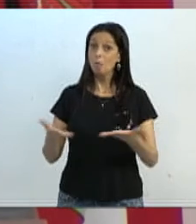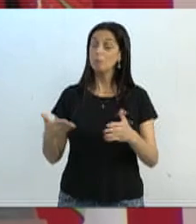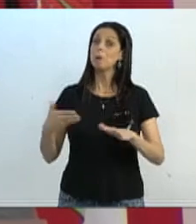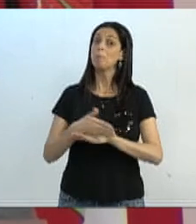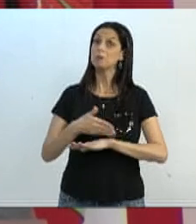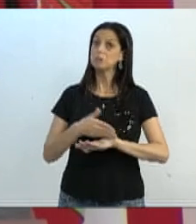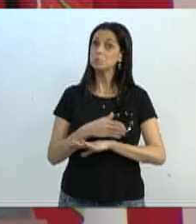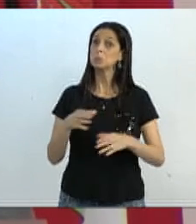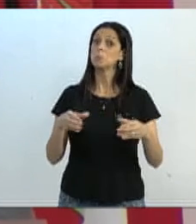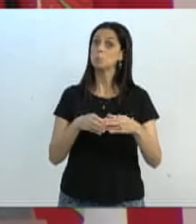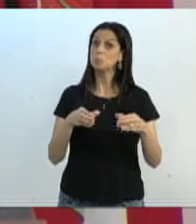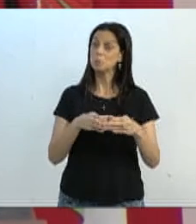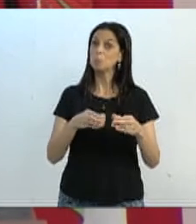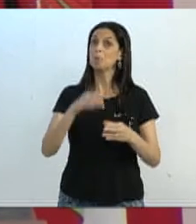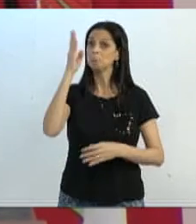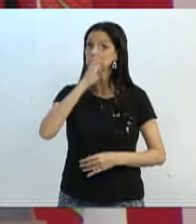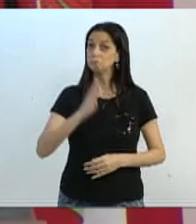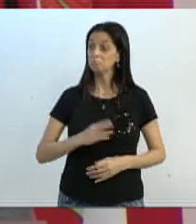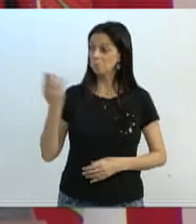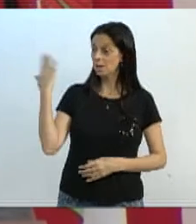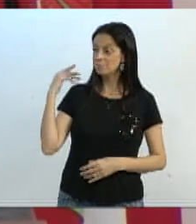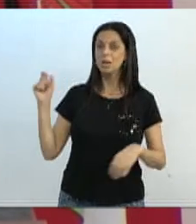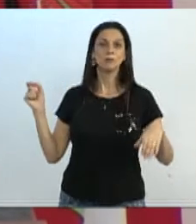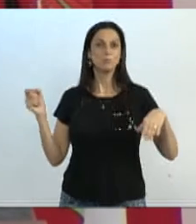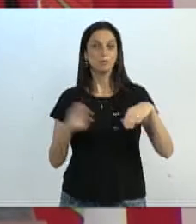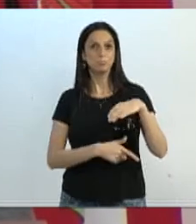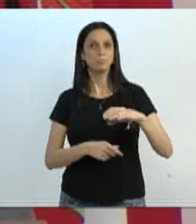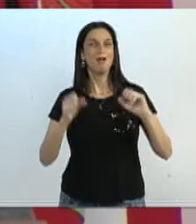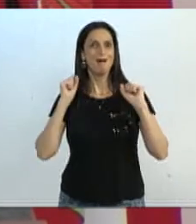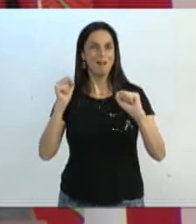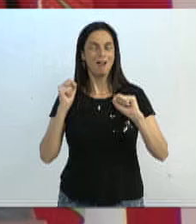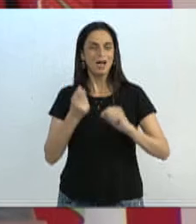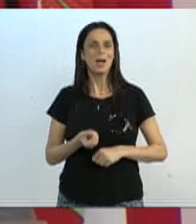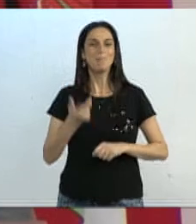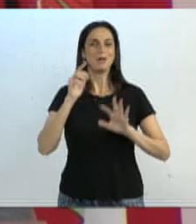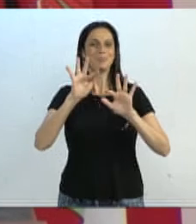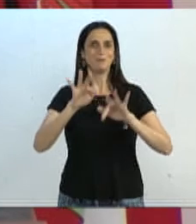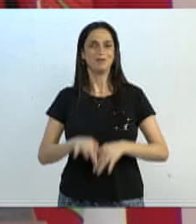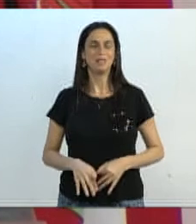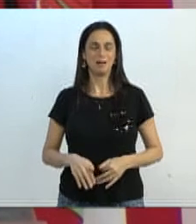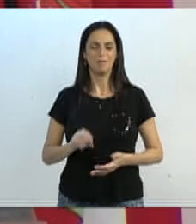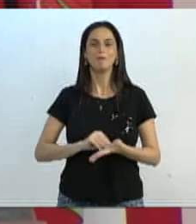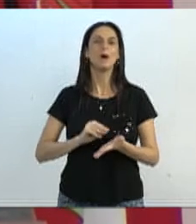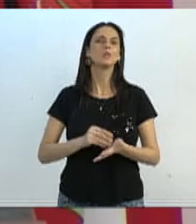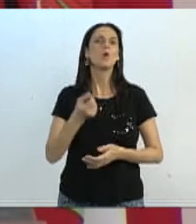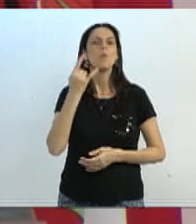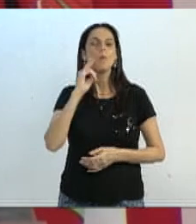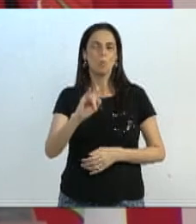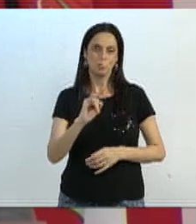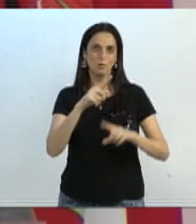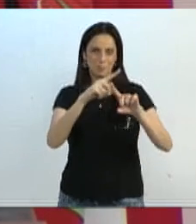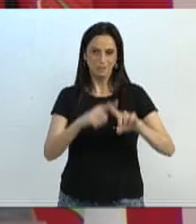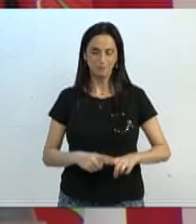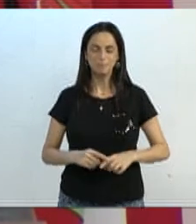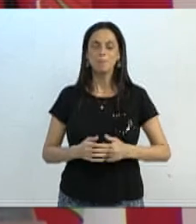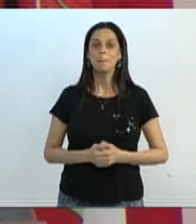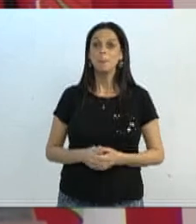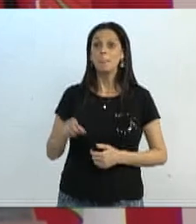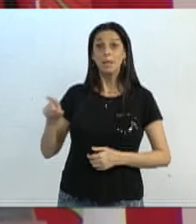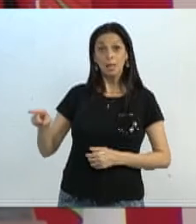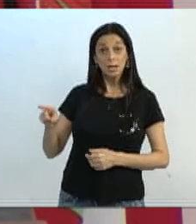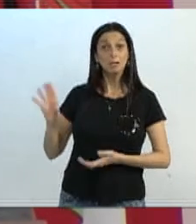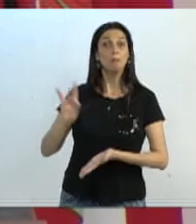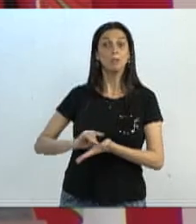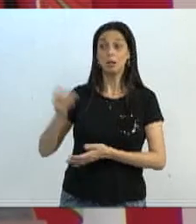fez o gol, né, no último jogo, semifinalista também. Então, na torcida aí pelo atleta que fez todo o trabalho de